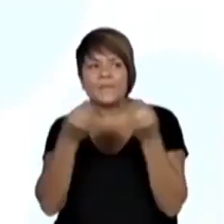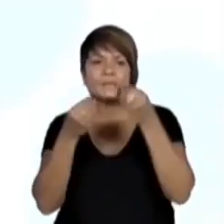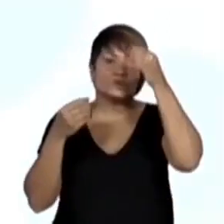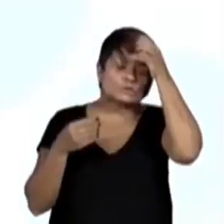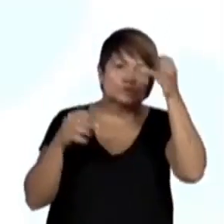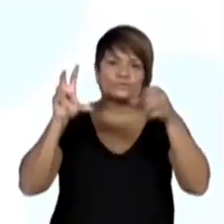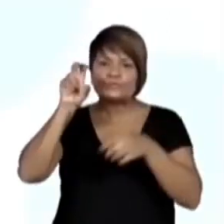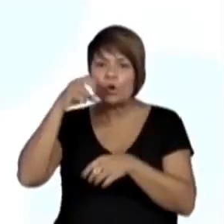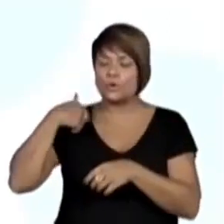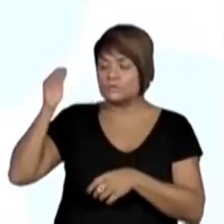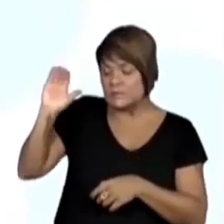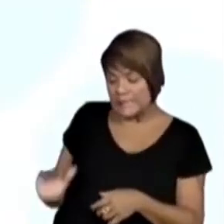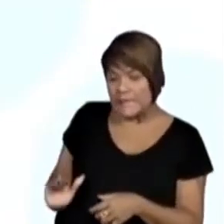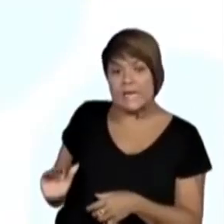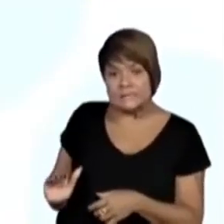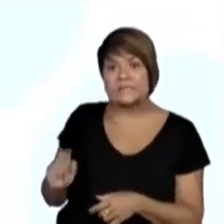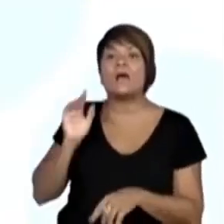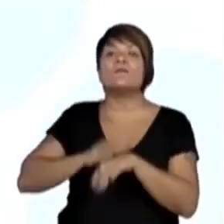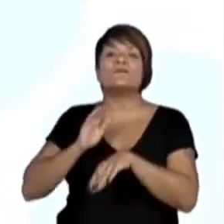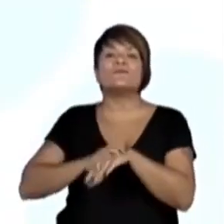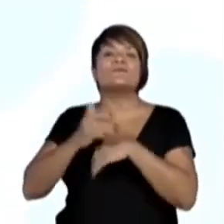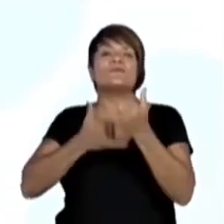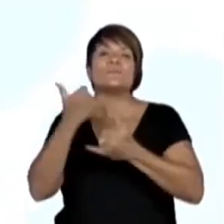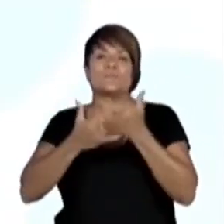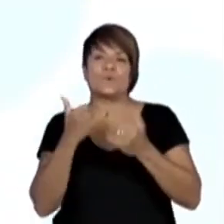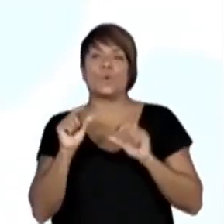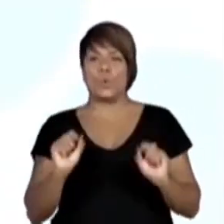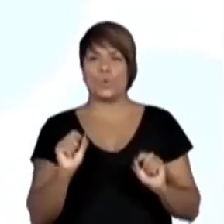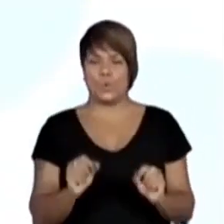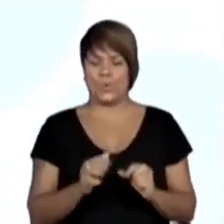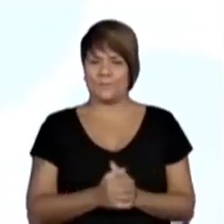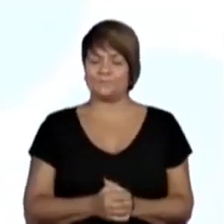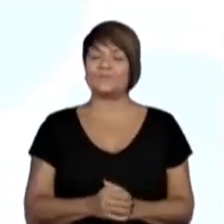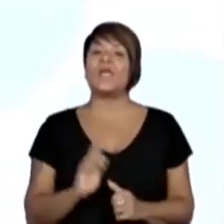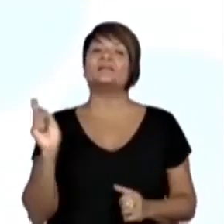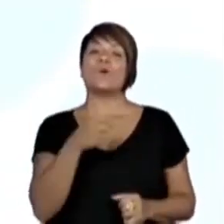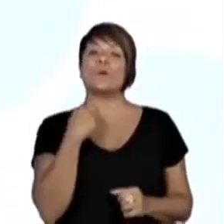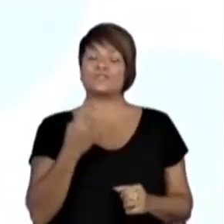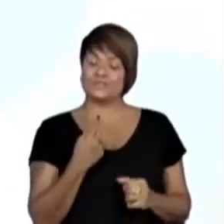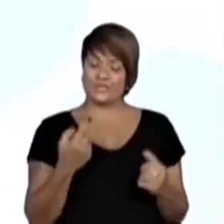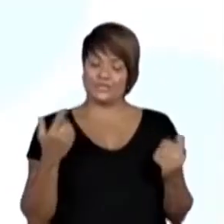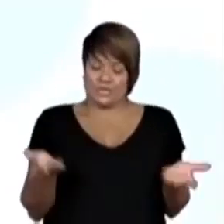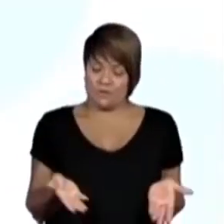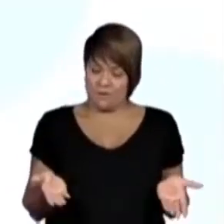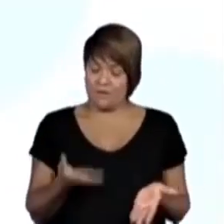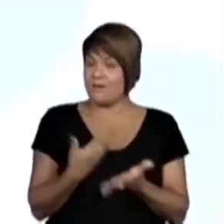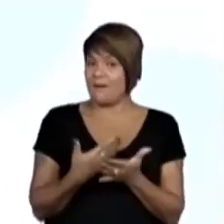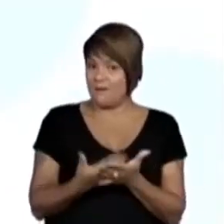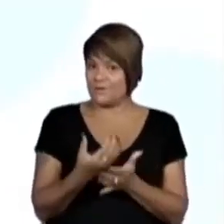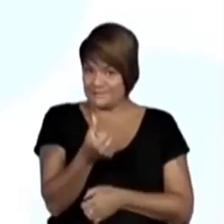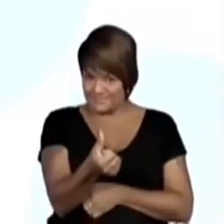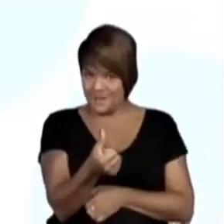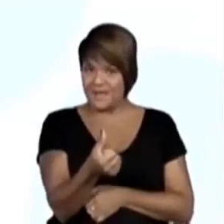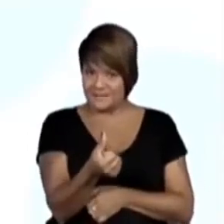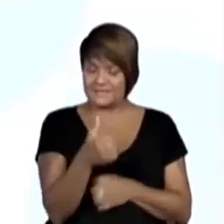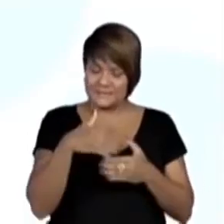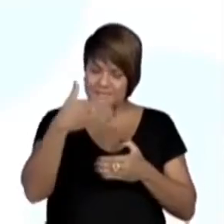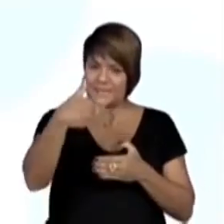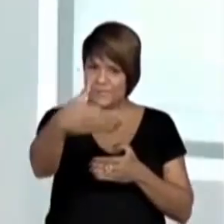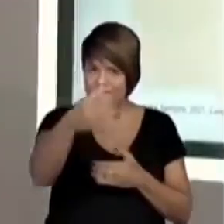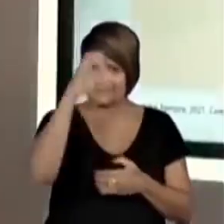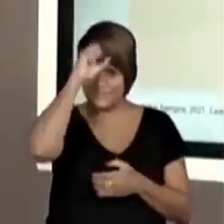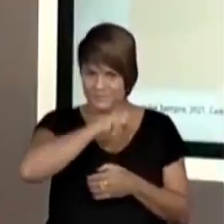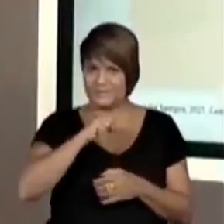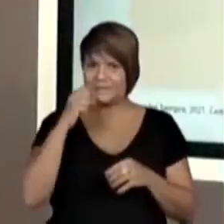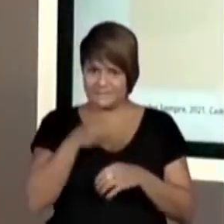praticavam quando eram crianças. Então, nós agora que estamos na aula 6 dessa sequência do Aprender Sempre,